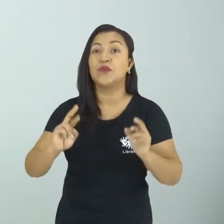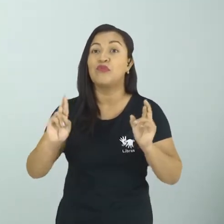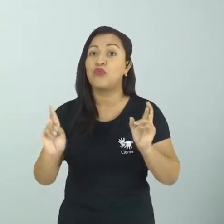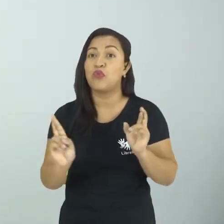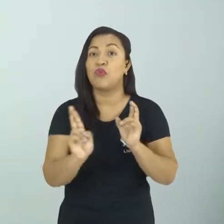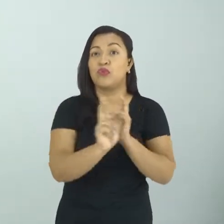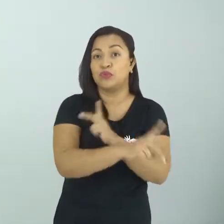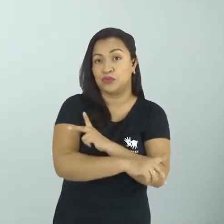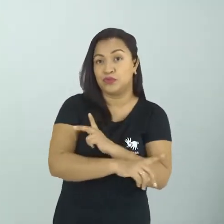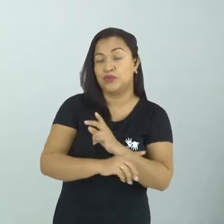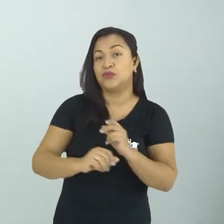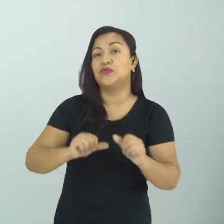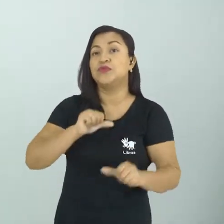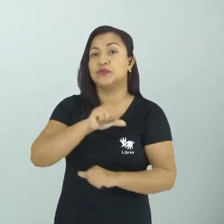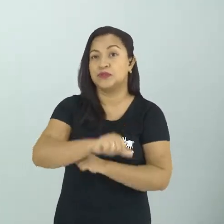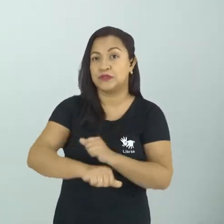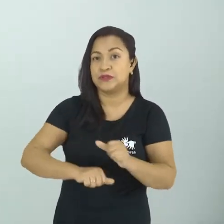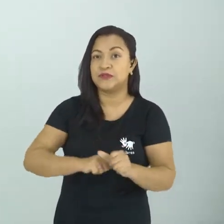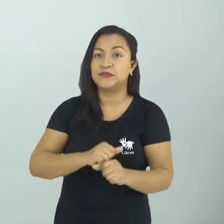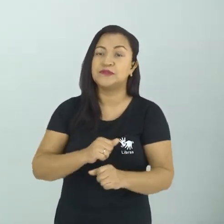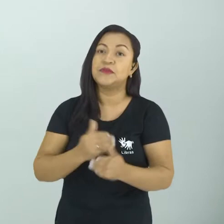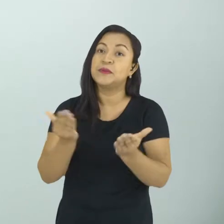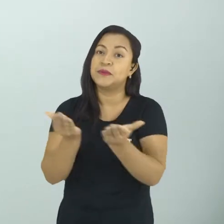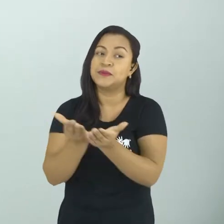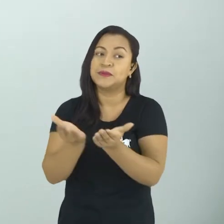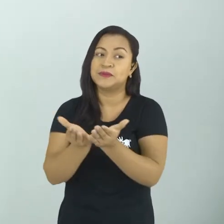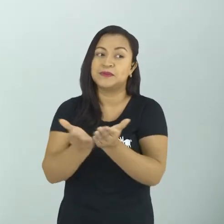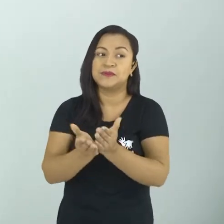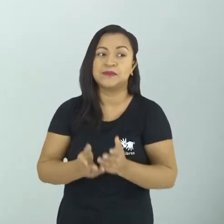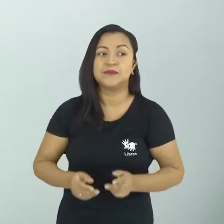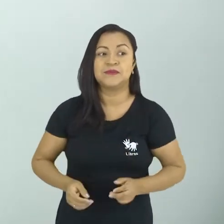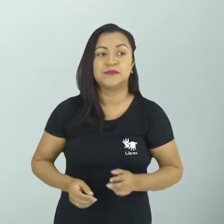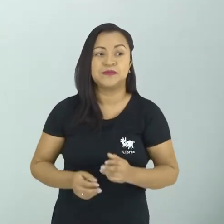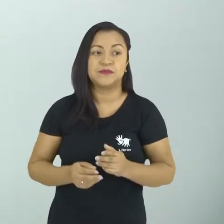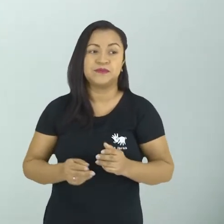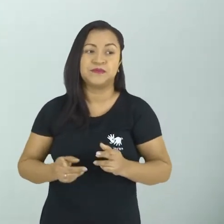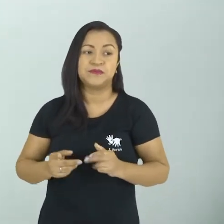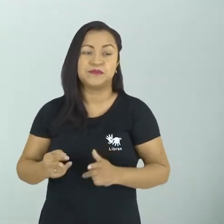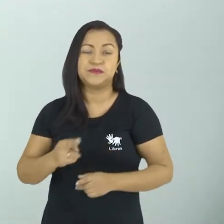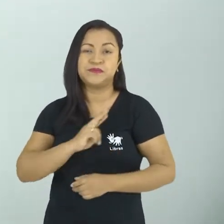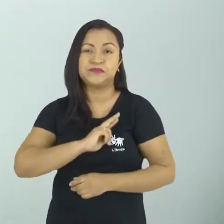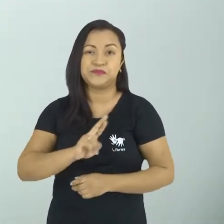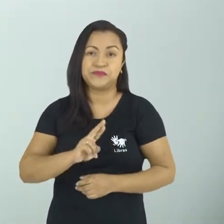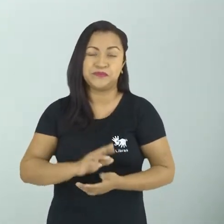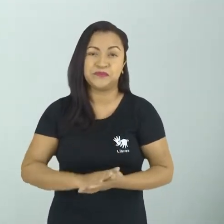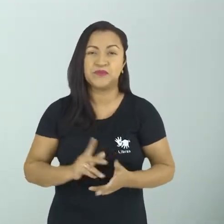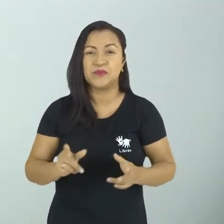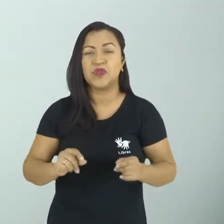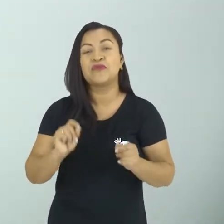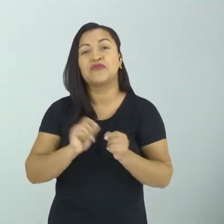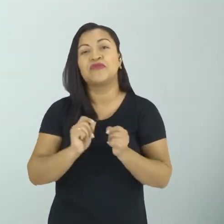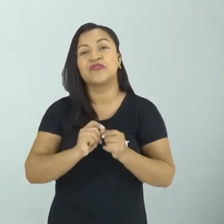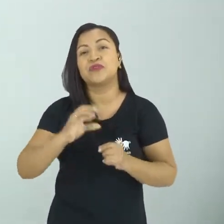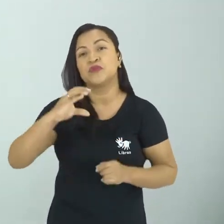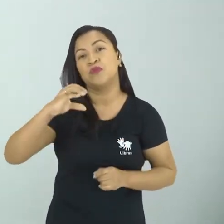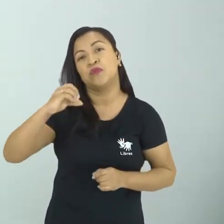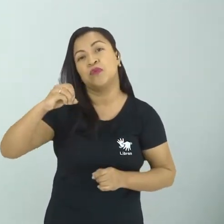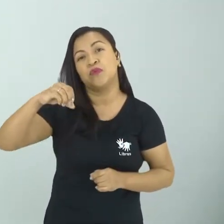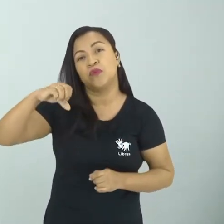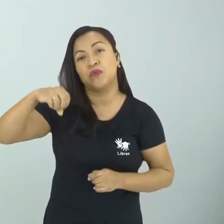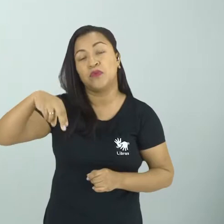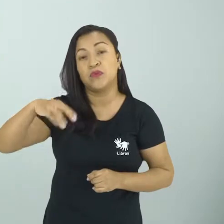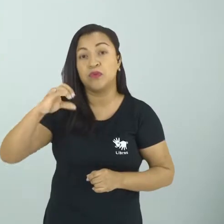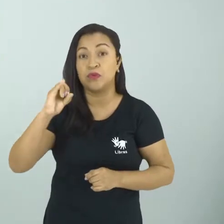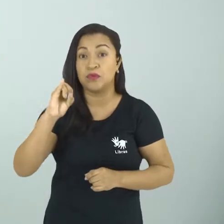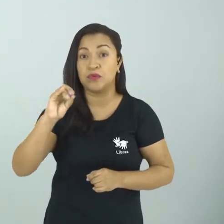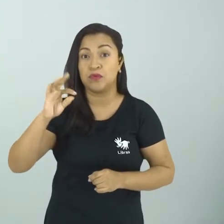Contra quem? A reforma protestante. Tá bom? Então, a reação da igreja foi elaborar o Concílio de Trento, na